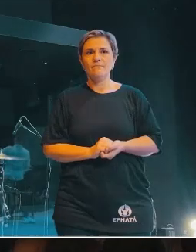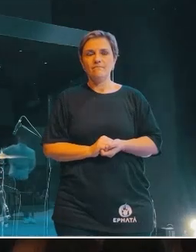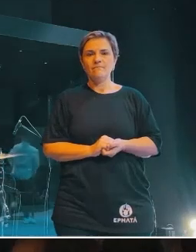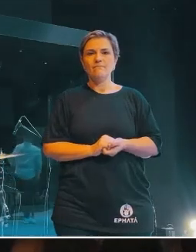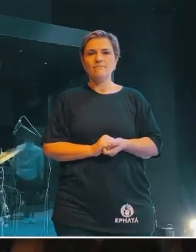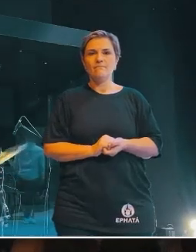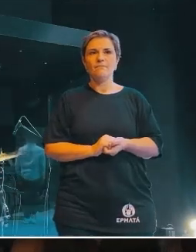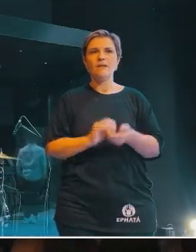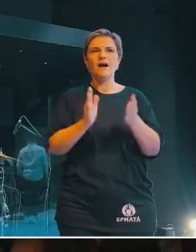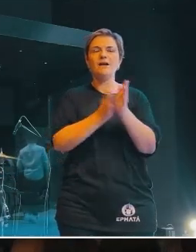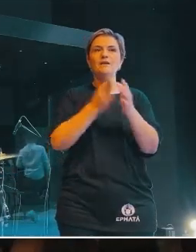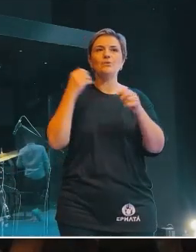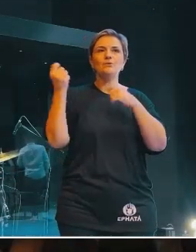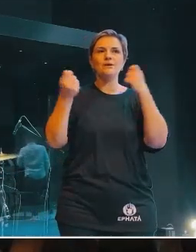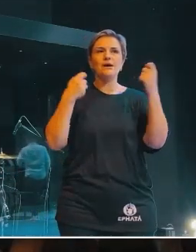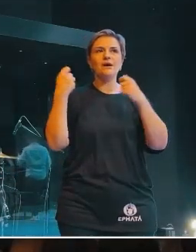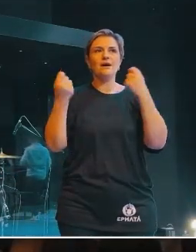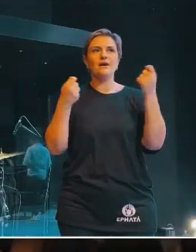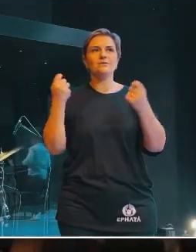É avivamento!